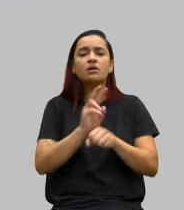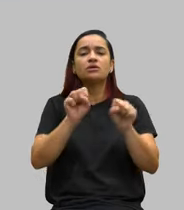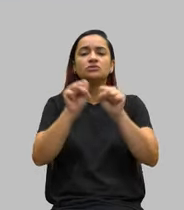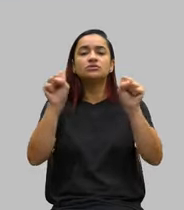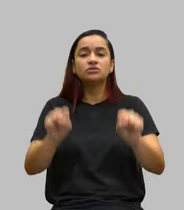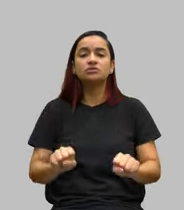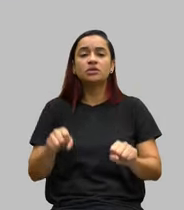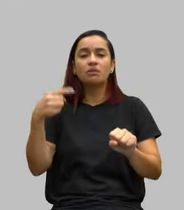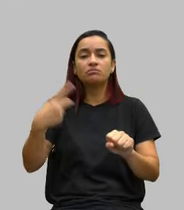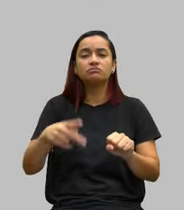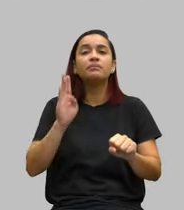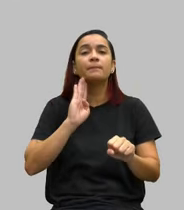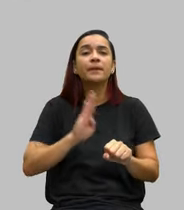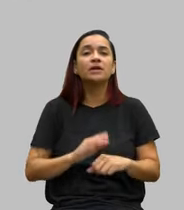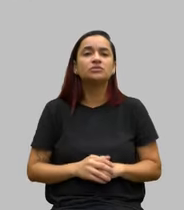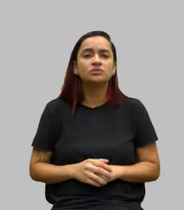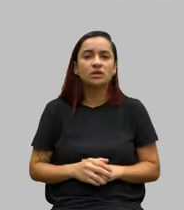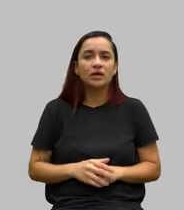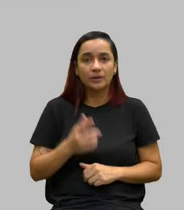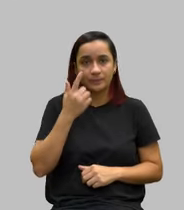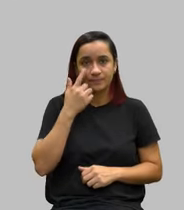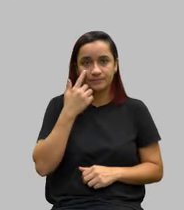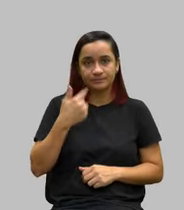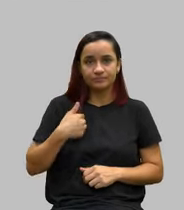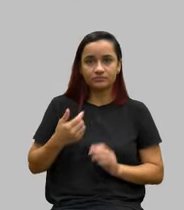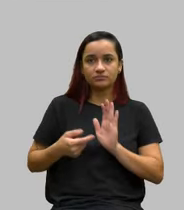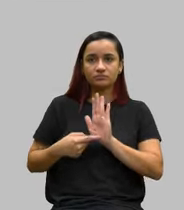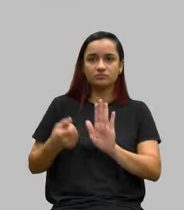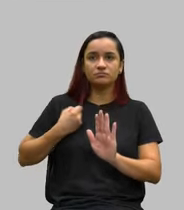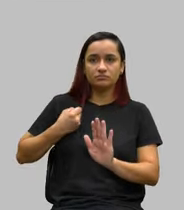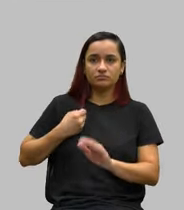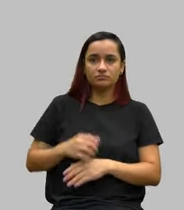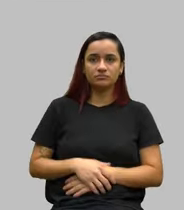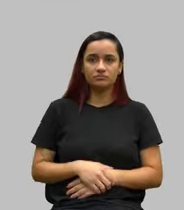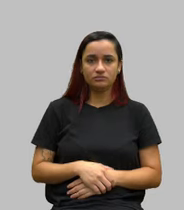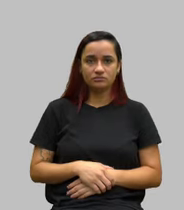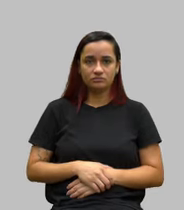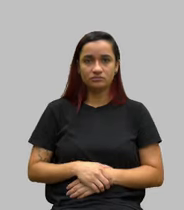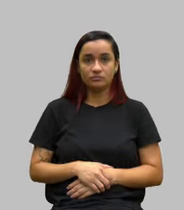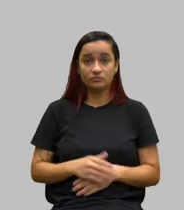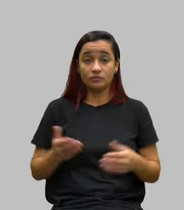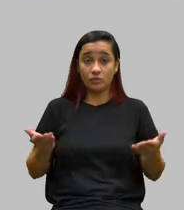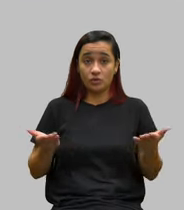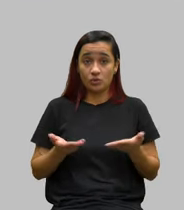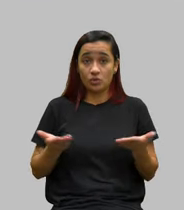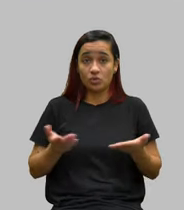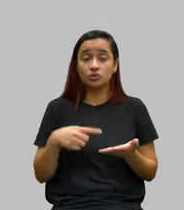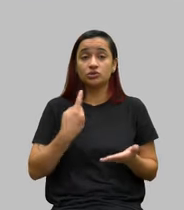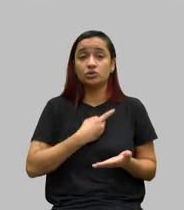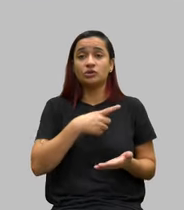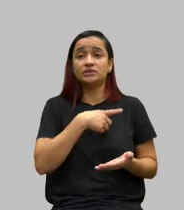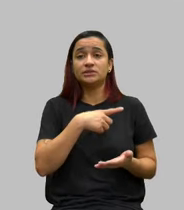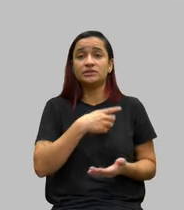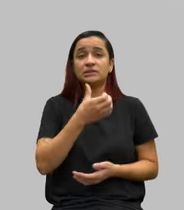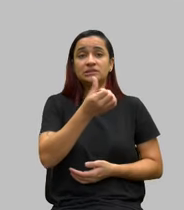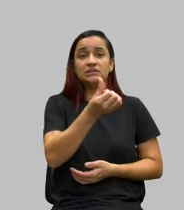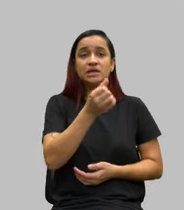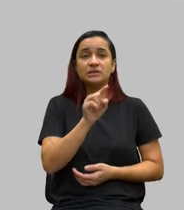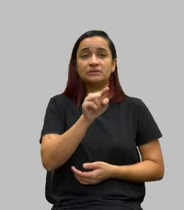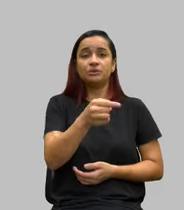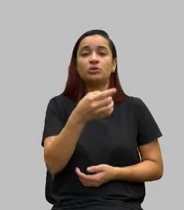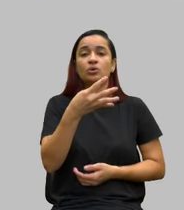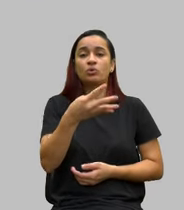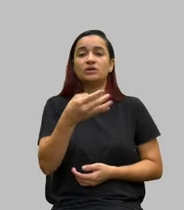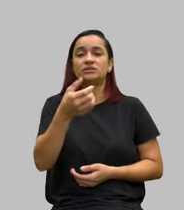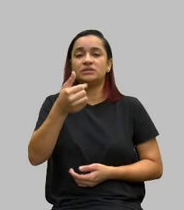da torne brasileira tem esses dados aqui Deputado e atualmente nós temos 6476